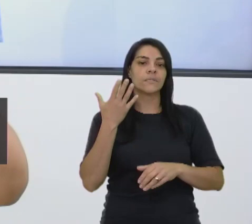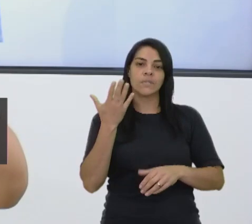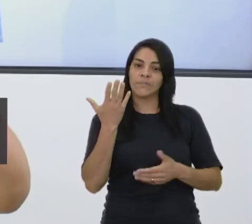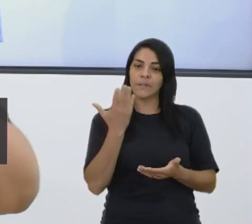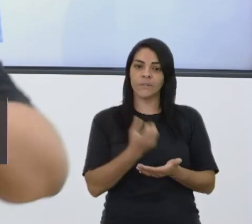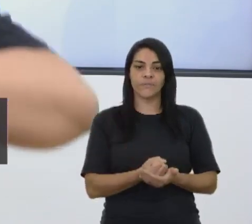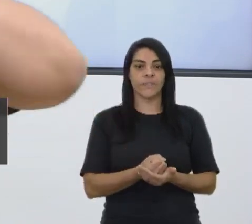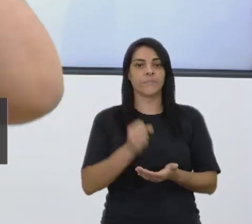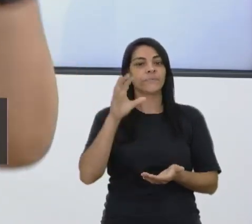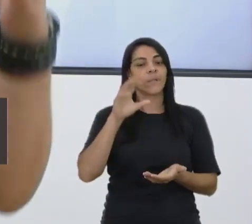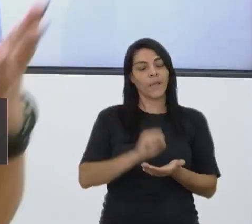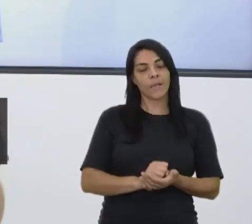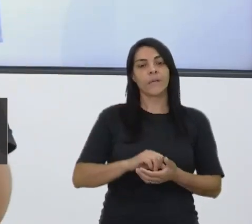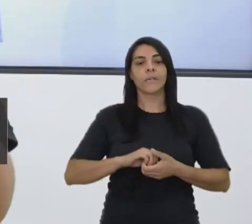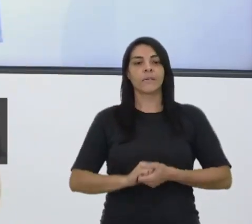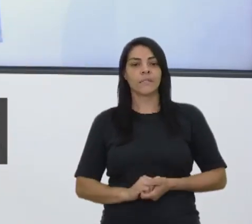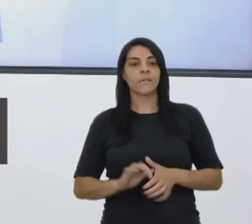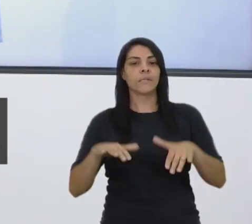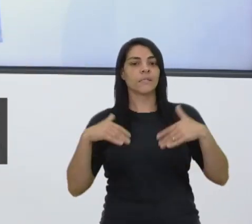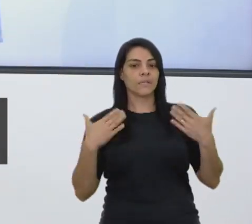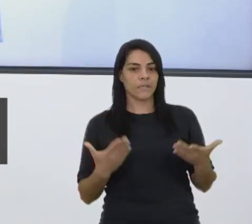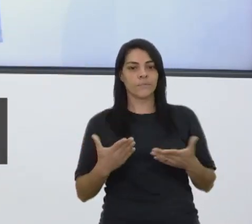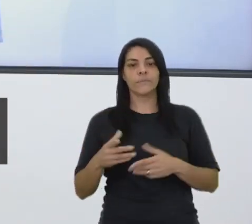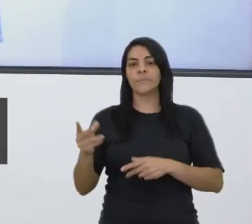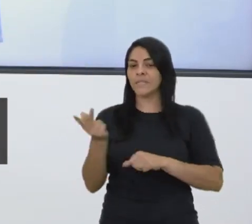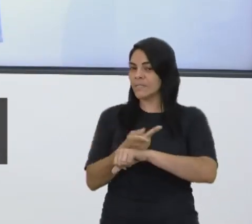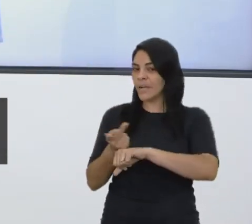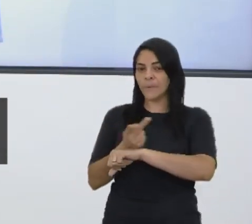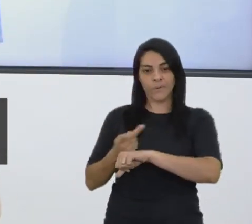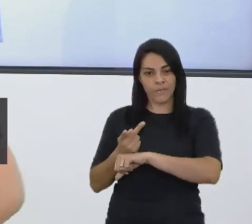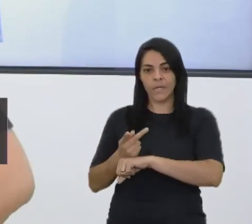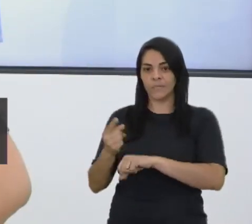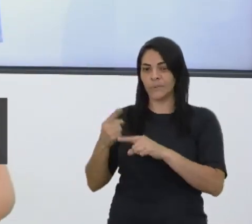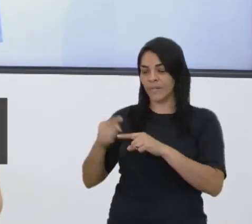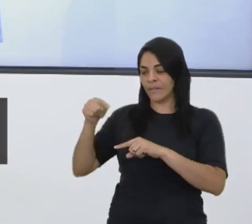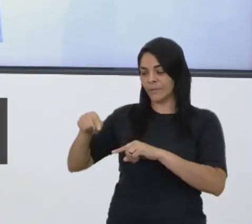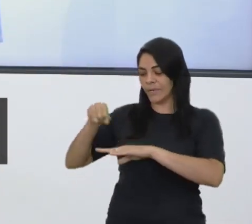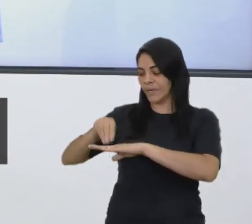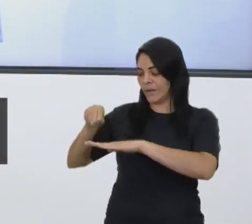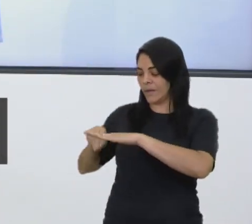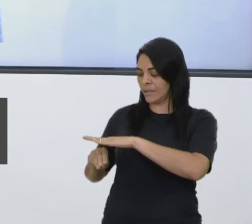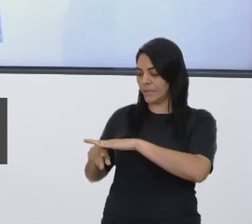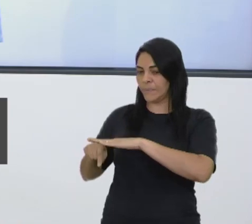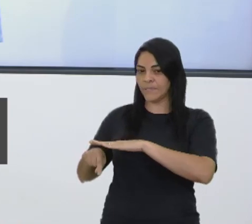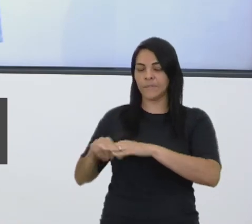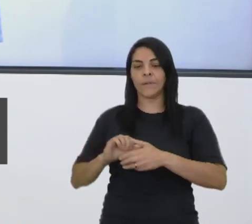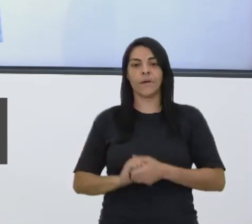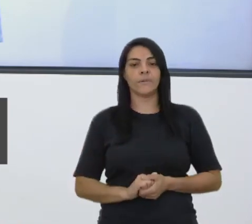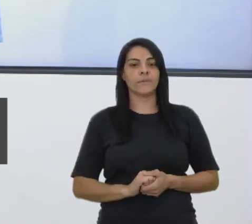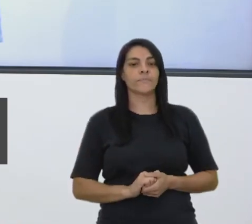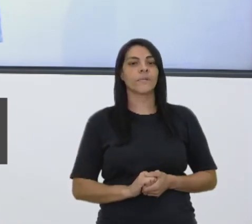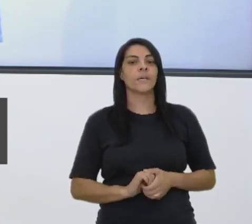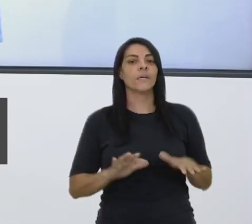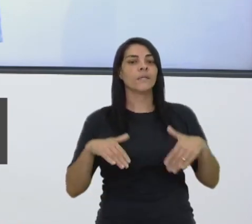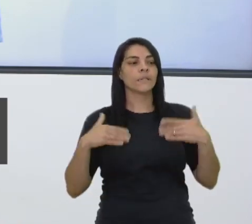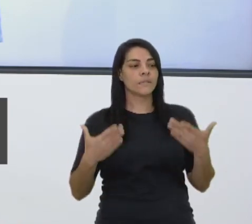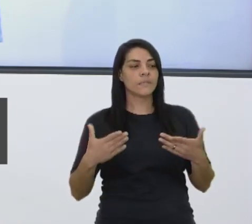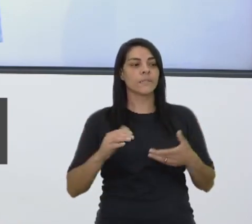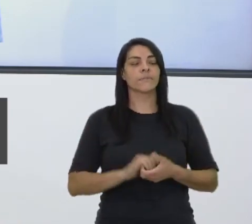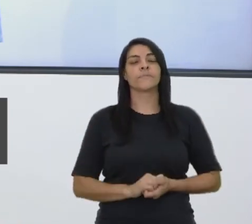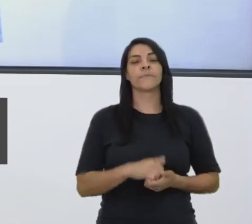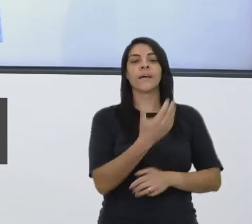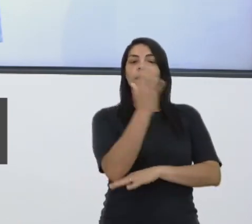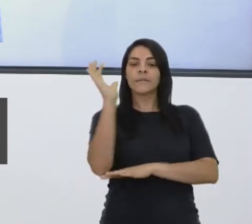habilidades e tal. Não precisa ficar caçando em qual material que tá. Hoje a gente vai falar um pouco sobre serviços ecossistêmicos, né, e serviços